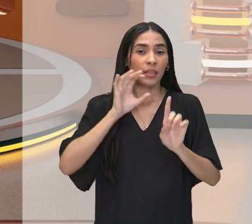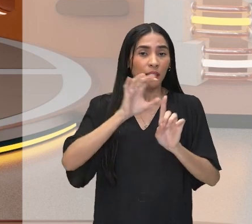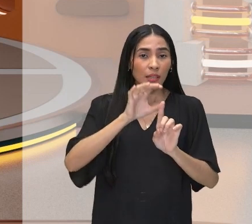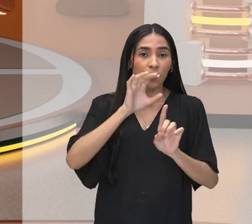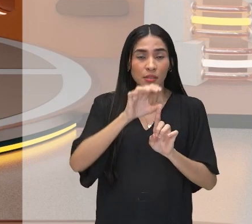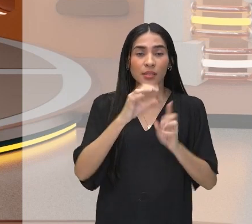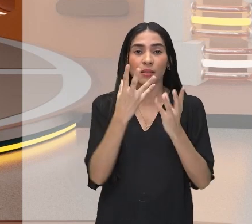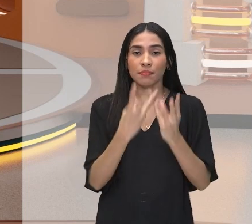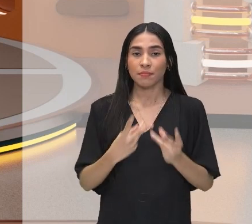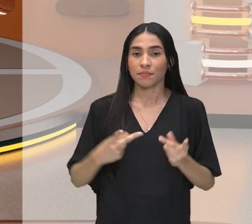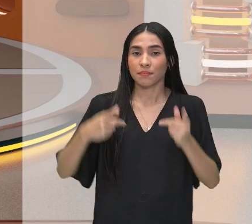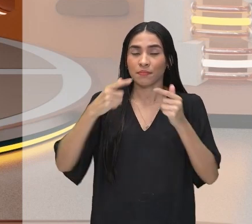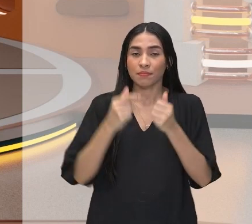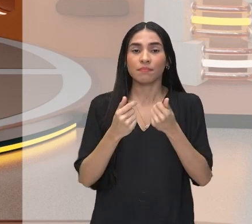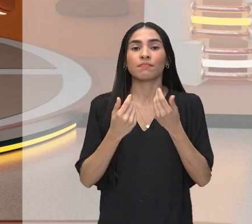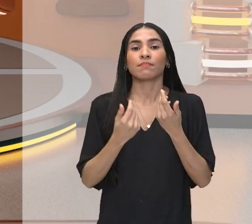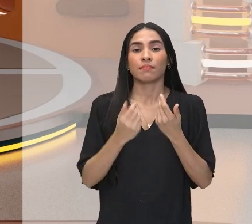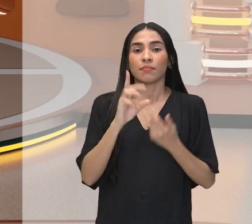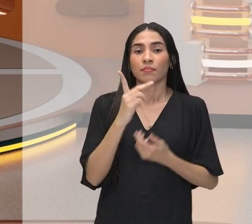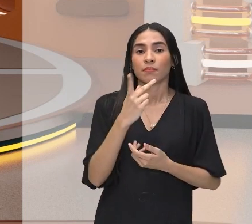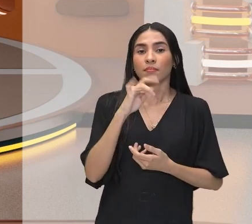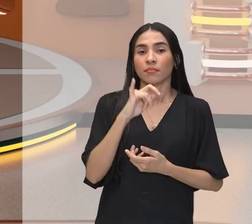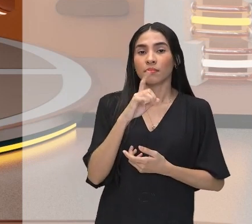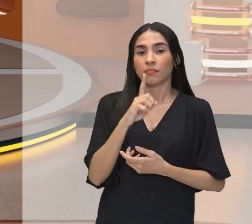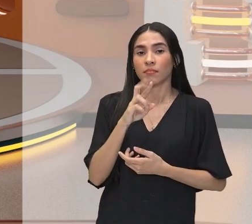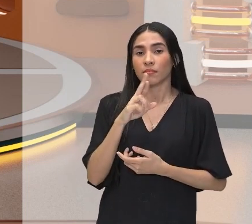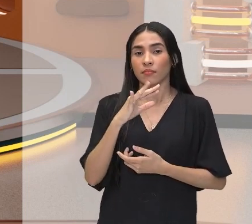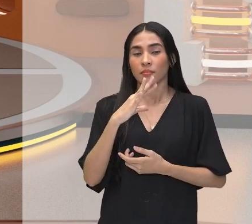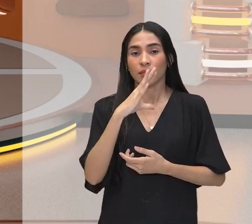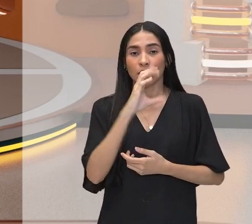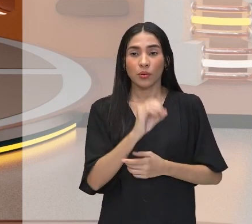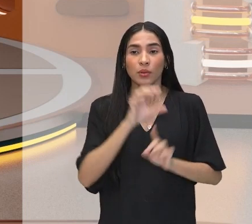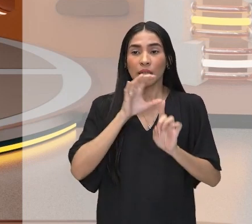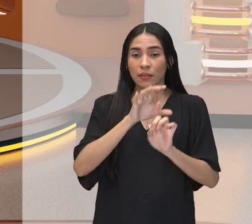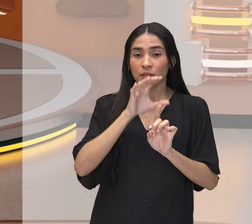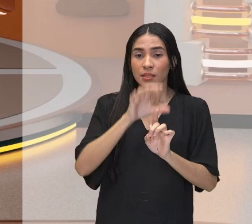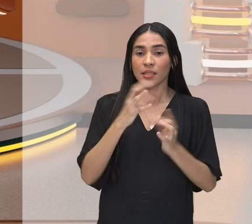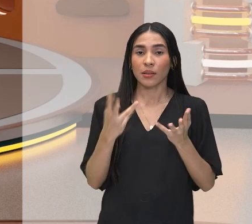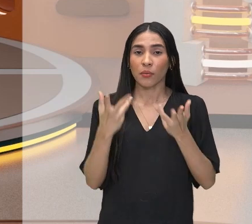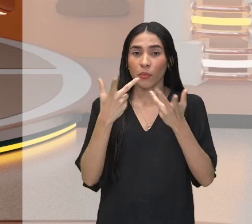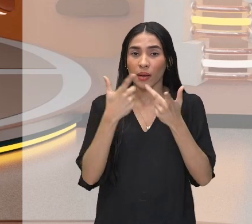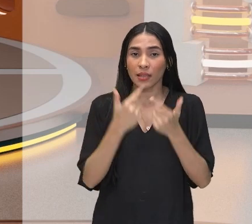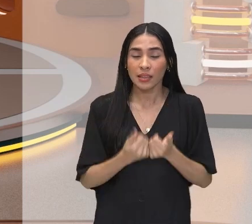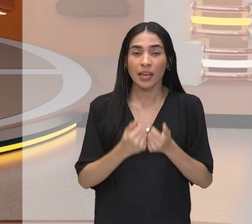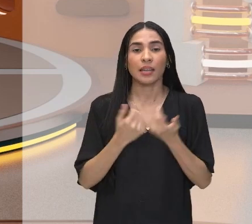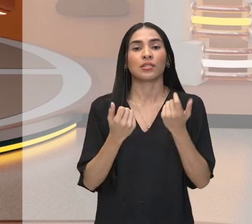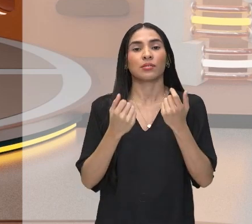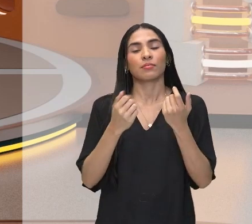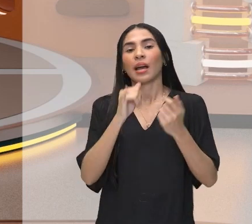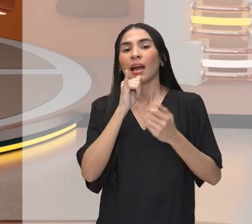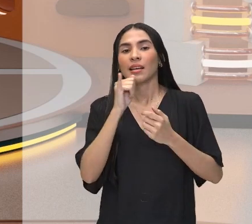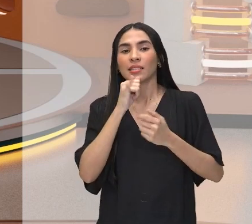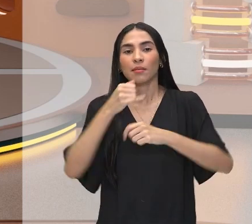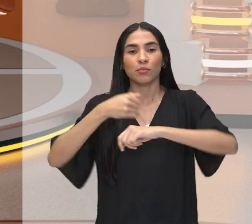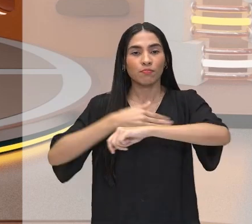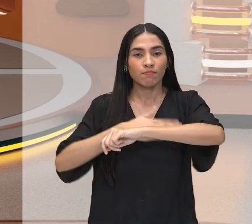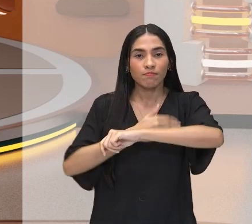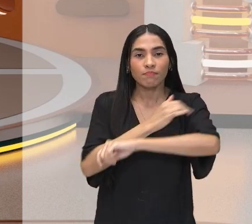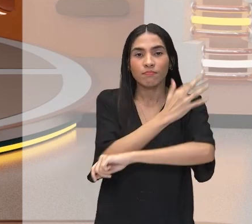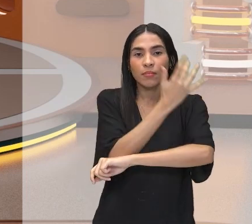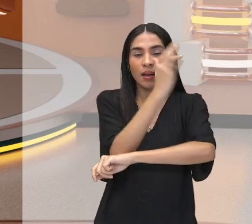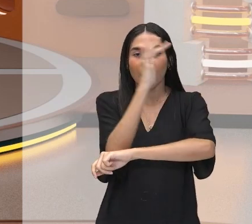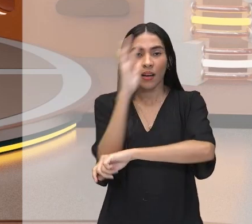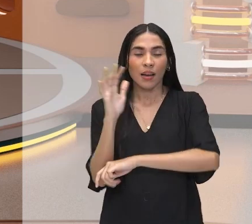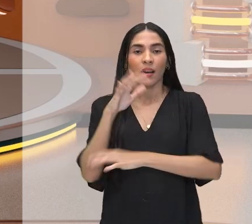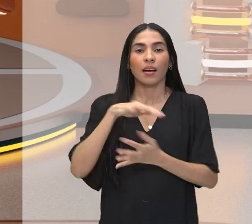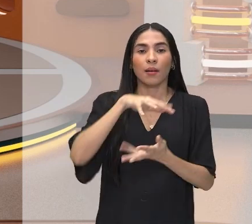a degradação dos recursos hídricos, comprometendo aí a qualidade dos ecossistemas aquáticos, dos ecossistemas